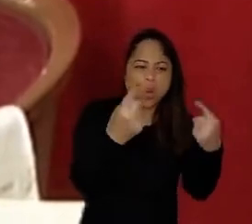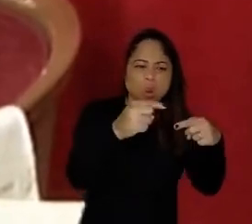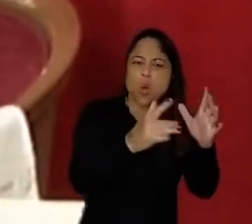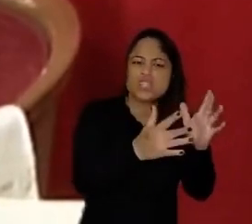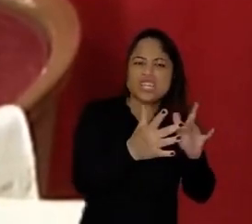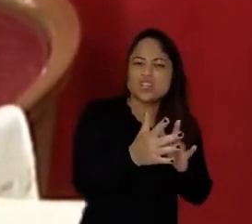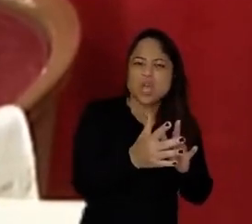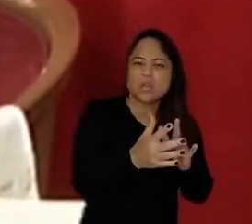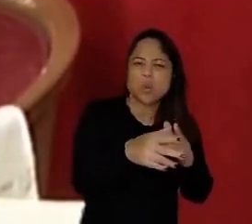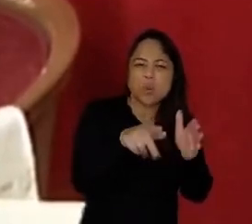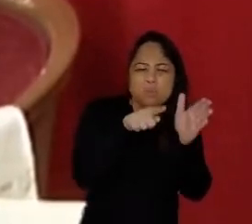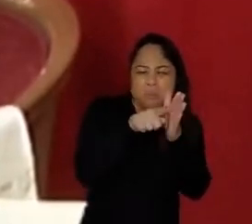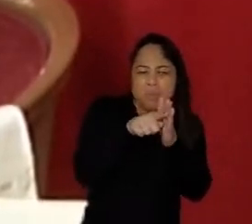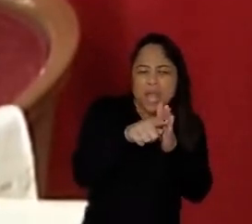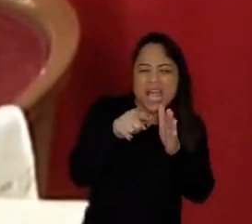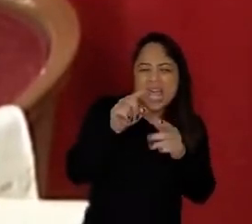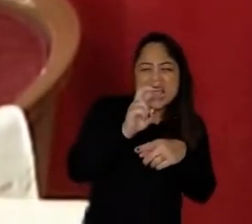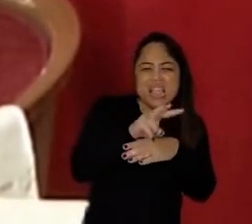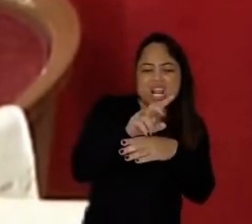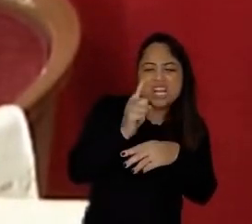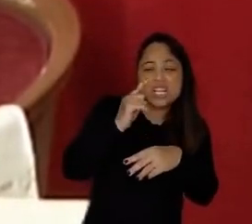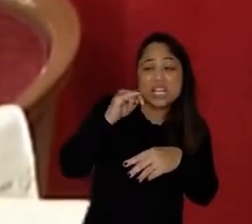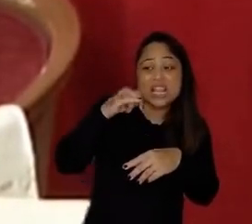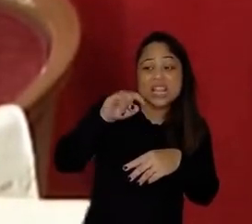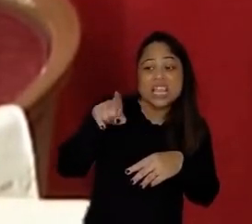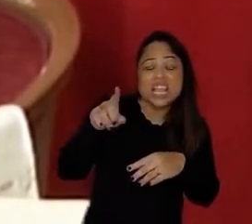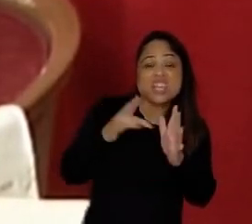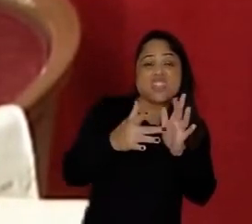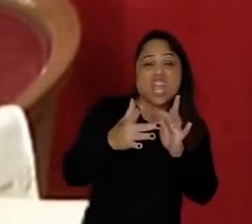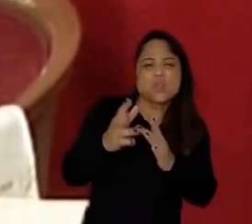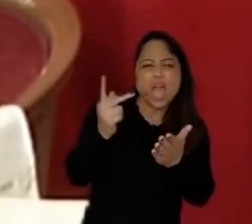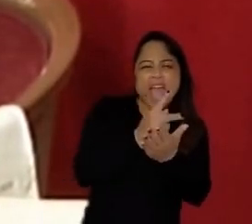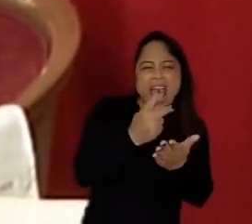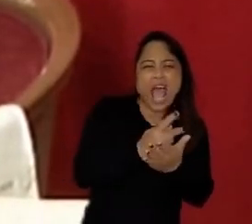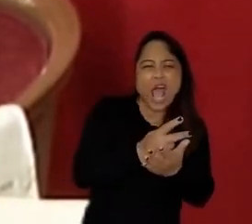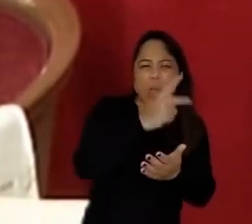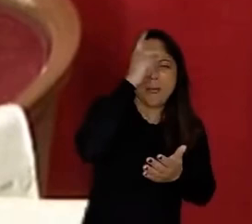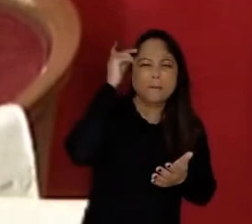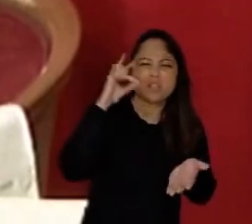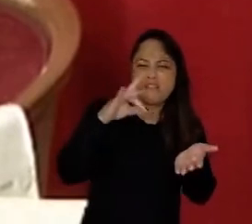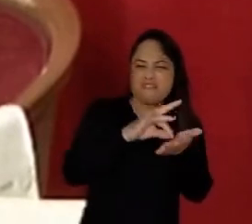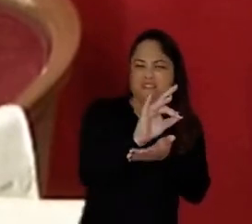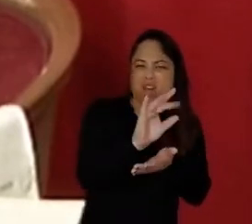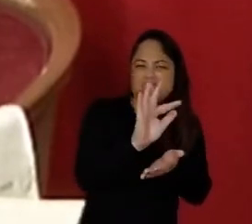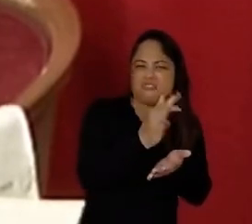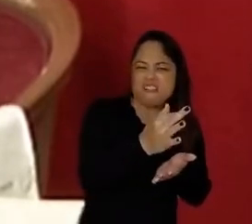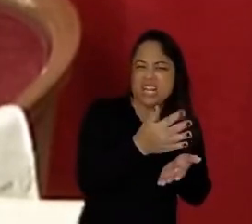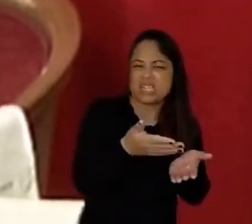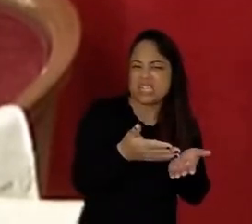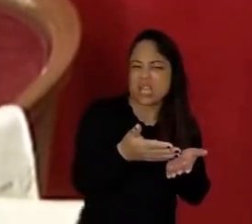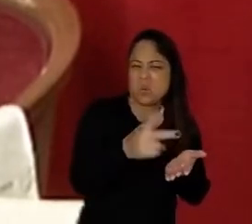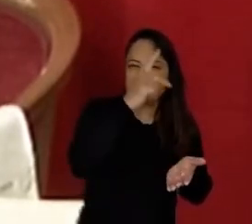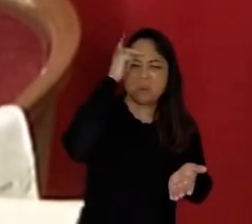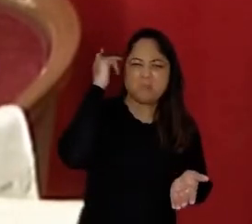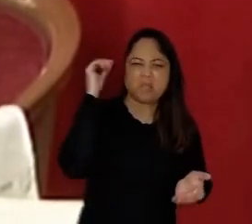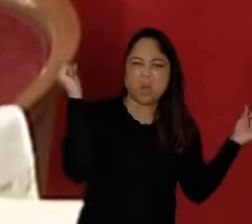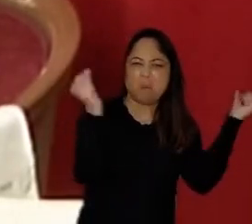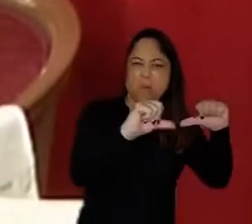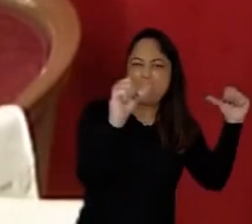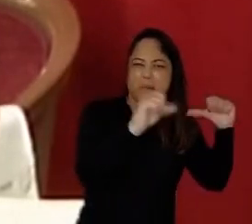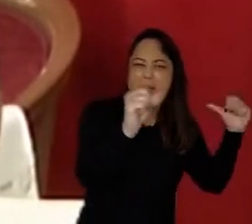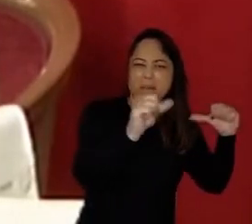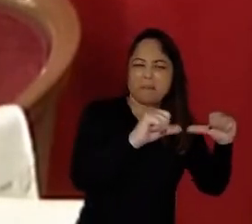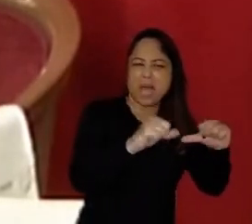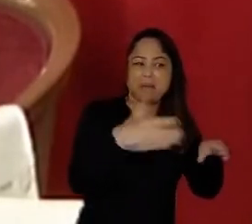se ele ia errar sobre o conhecimento da lei ou não. Era fariseu, era saduceu e um monte de gente filho do cão que ia